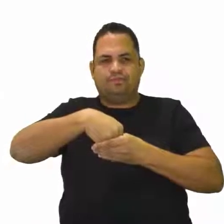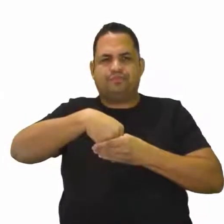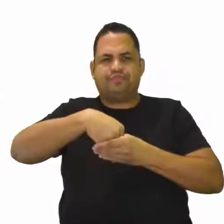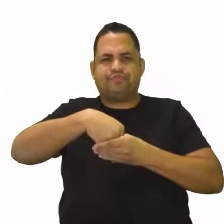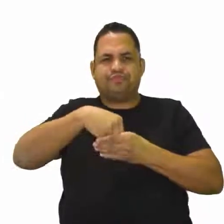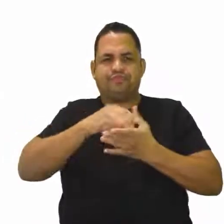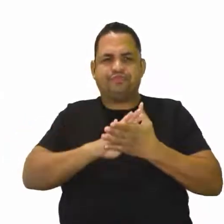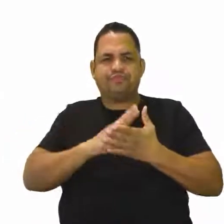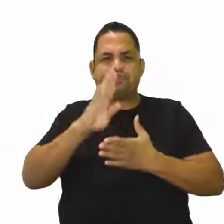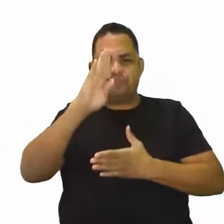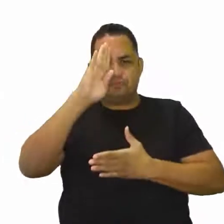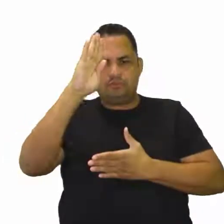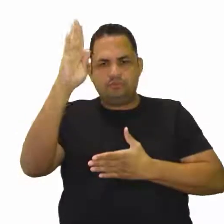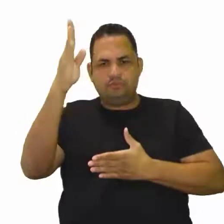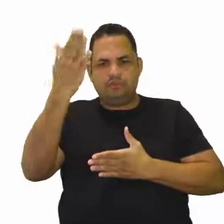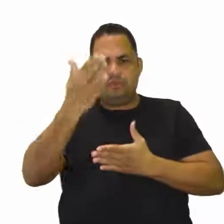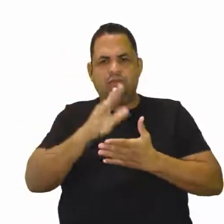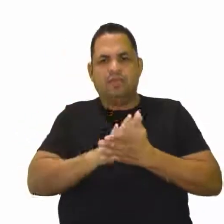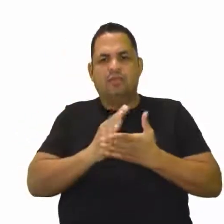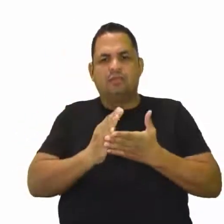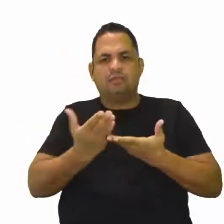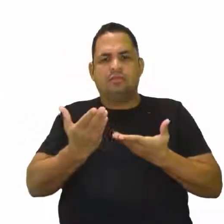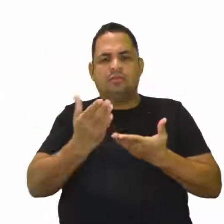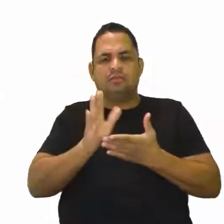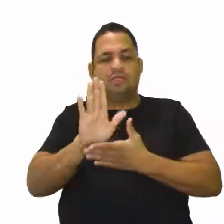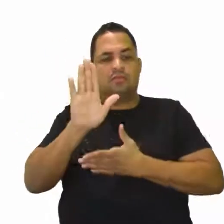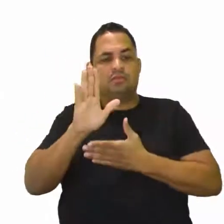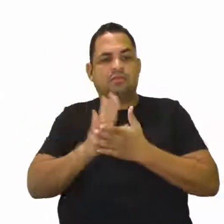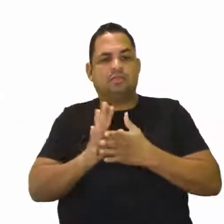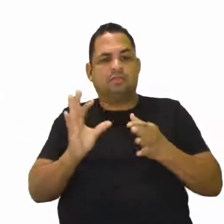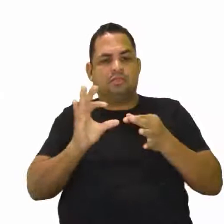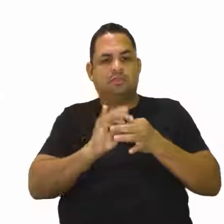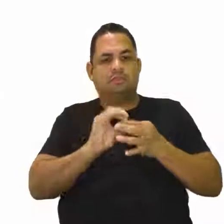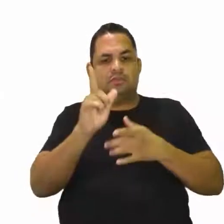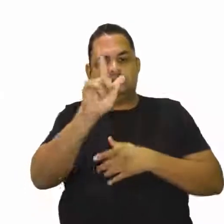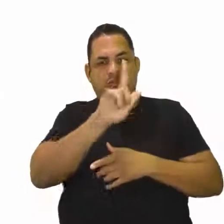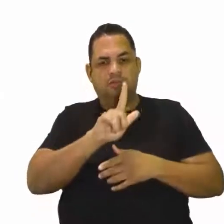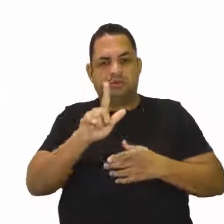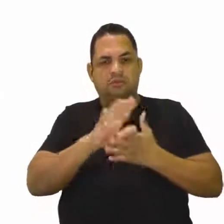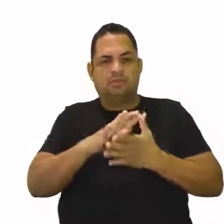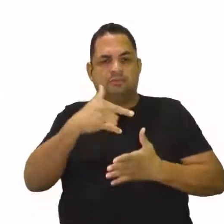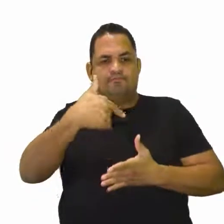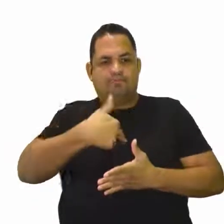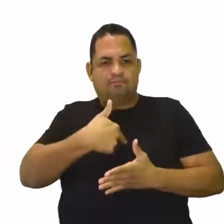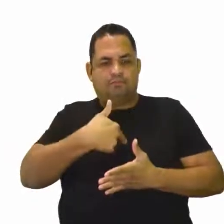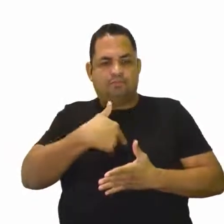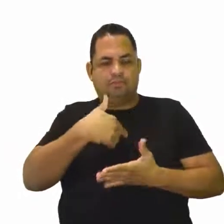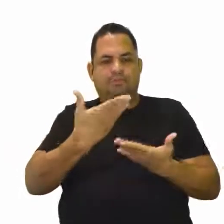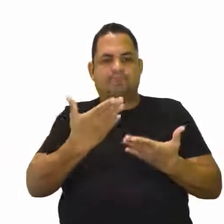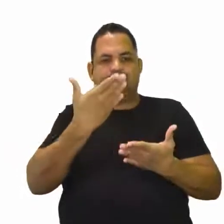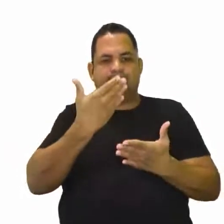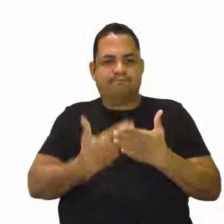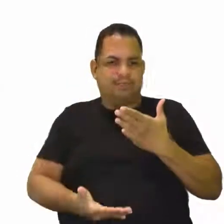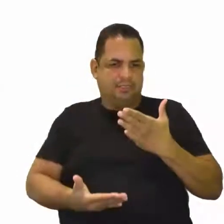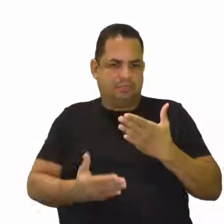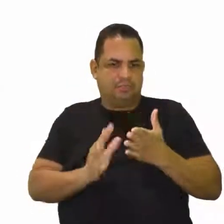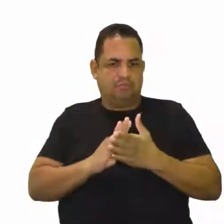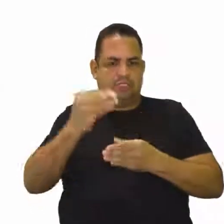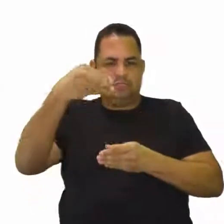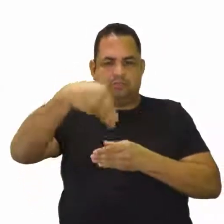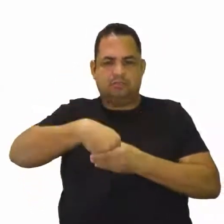O principal adversário era o candidato da Aliança Liberal, Getúlio Vargas, que vai ser